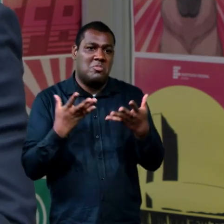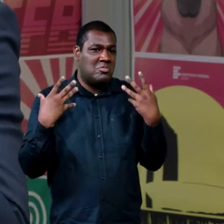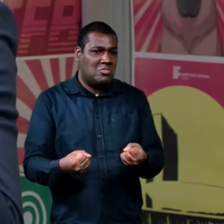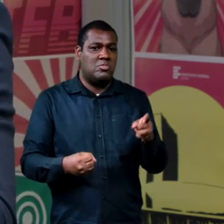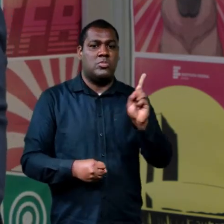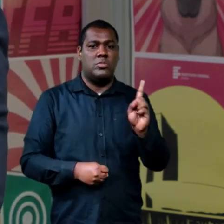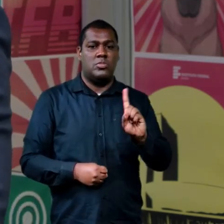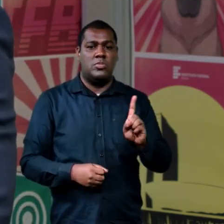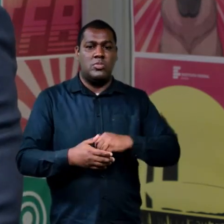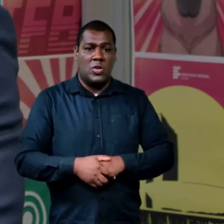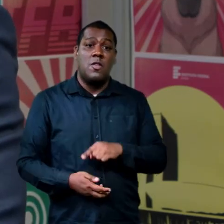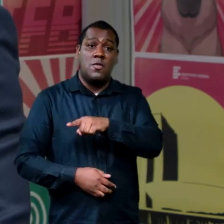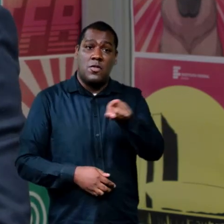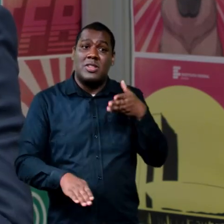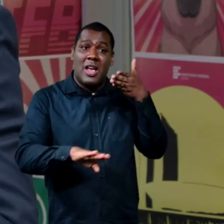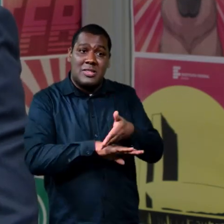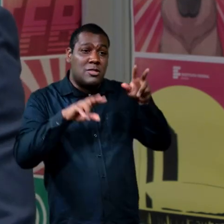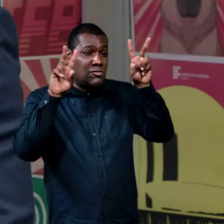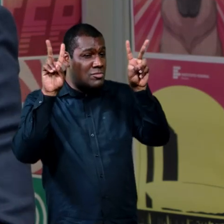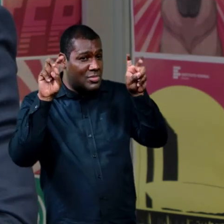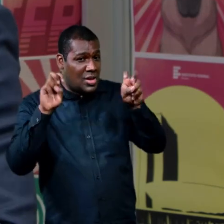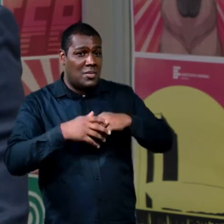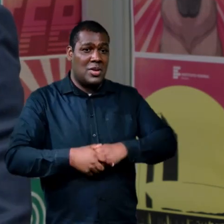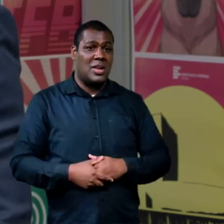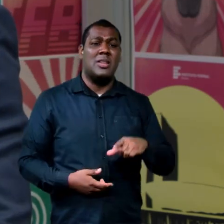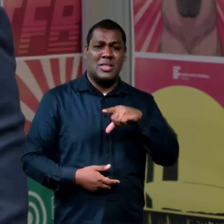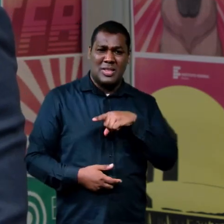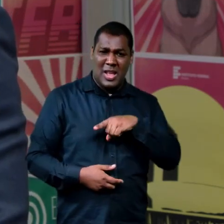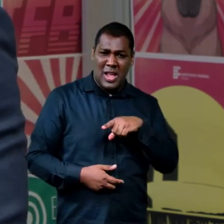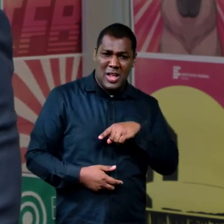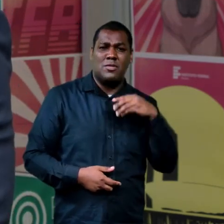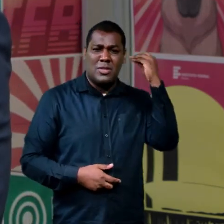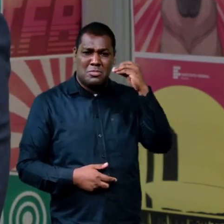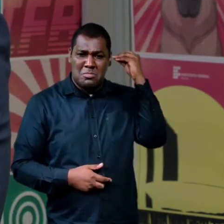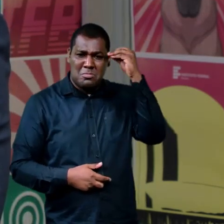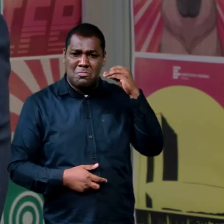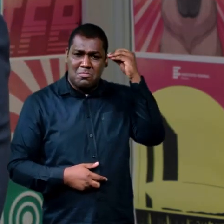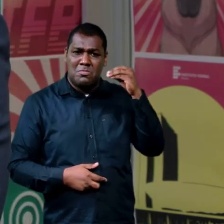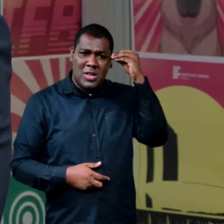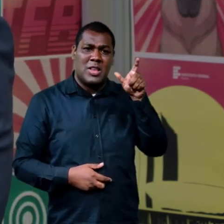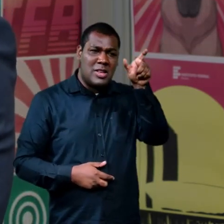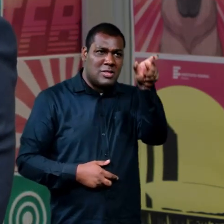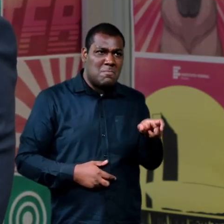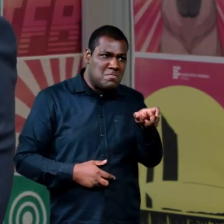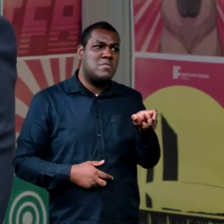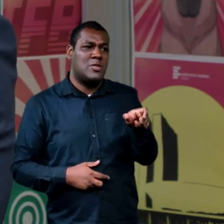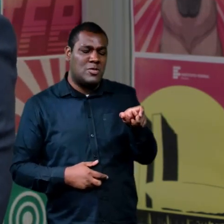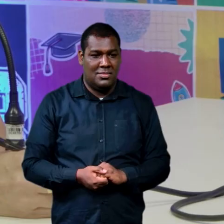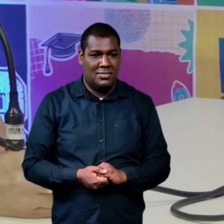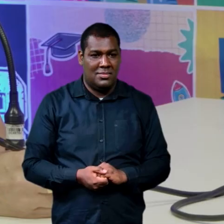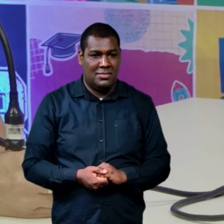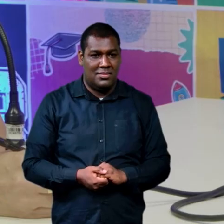interesse, se aprofunde sobre o tema. Temos uma série de bibliografias excelentes para serem consultadas. Muito